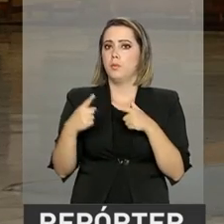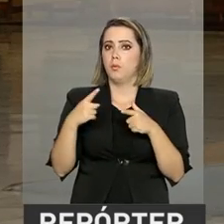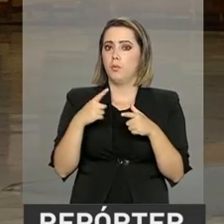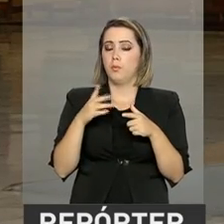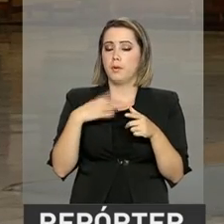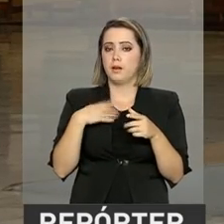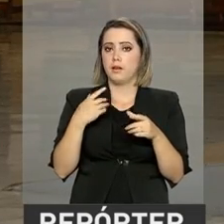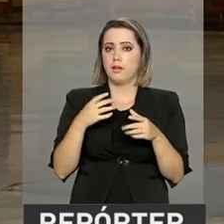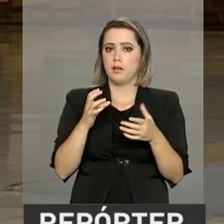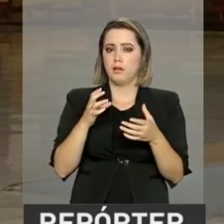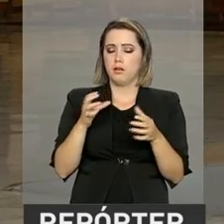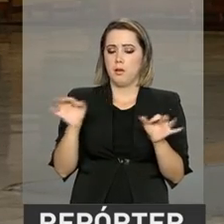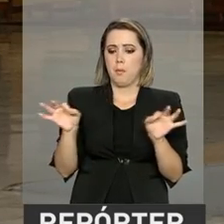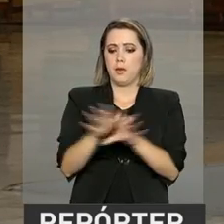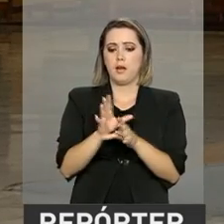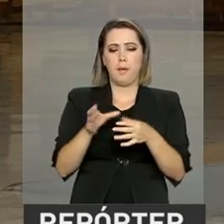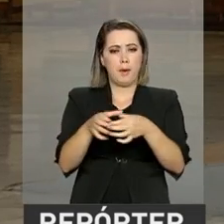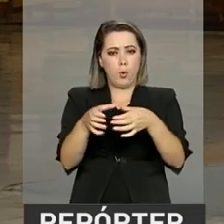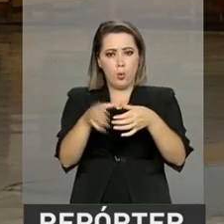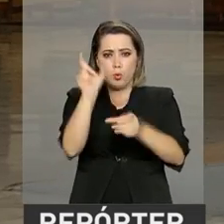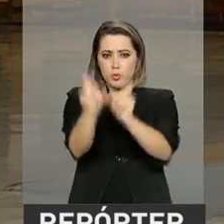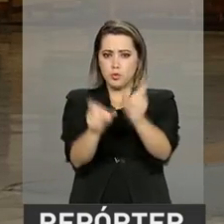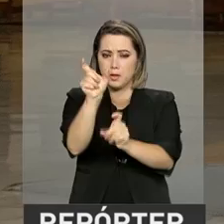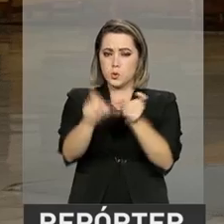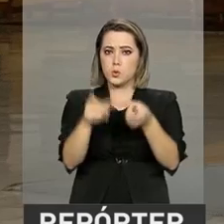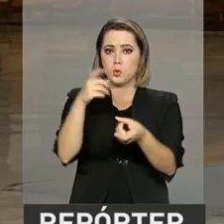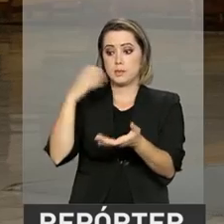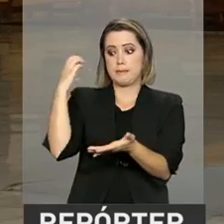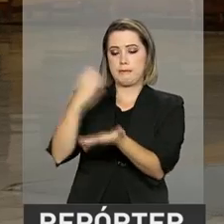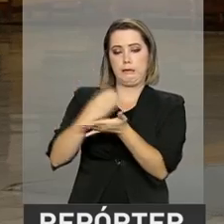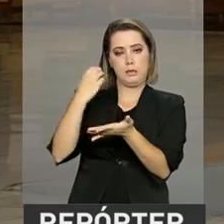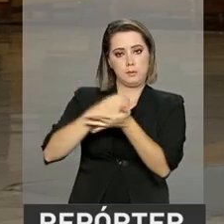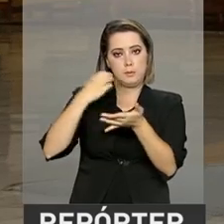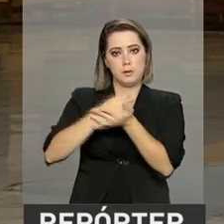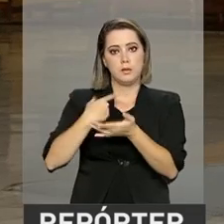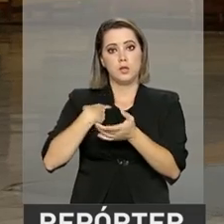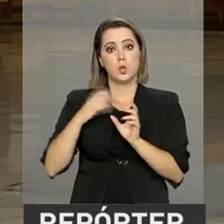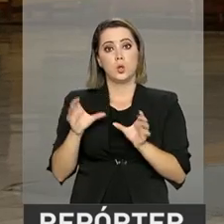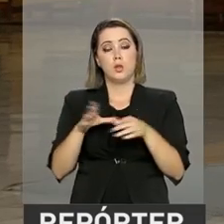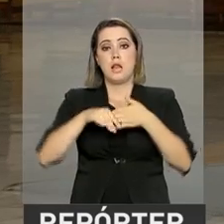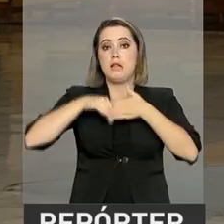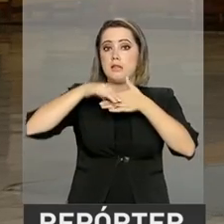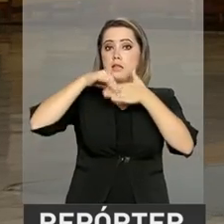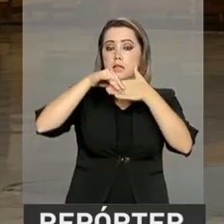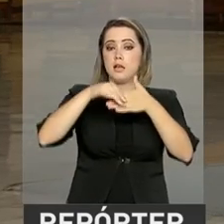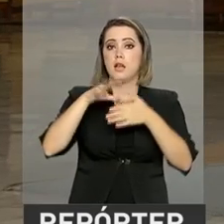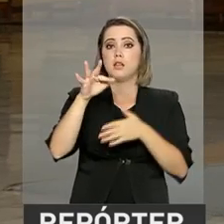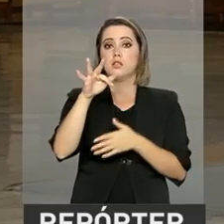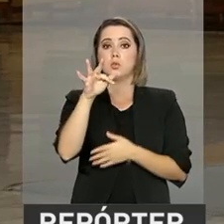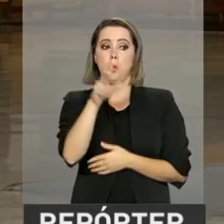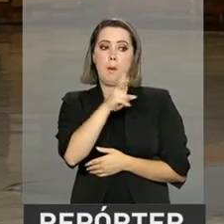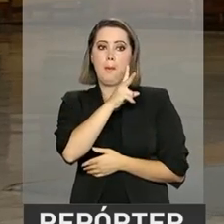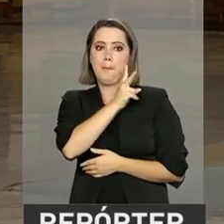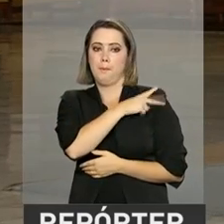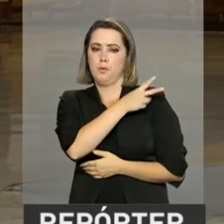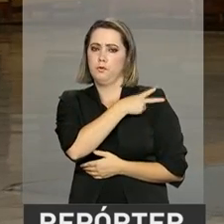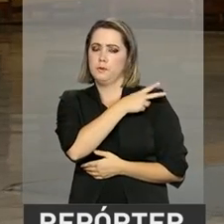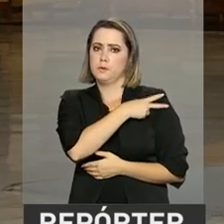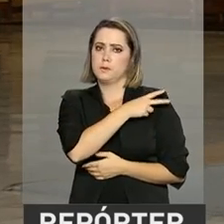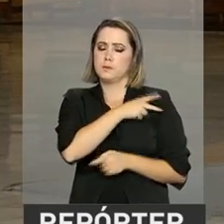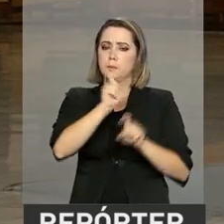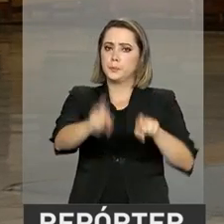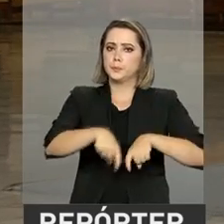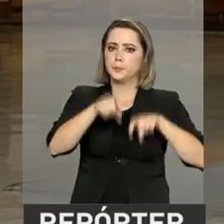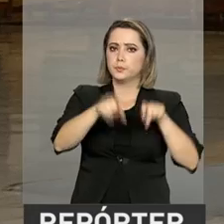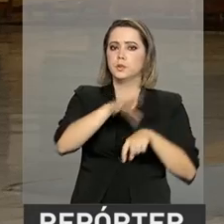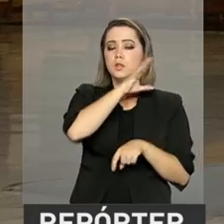eh criminoso liderado liderado por fiscais eh agropecuários e por e por empresários do setor